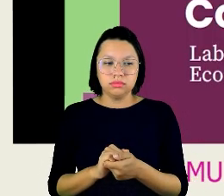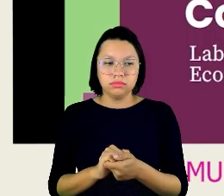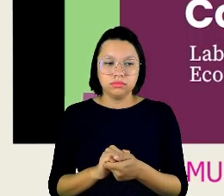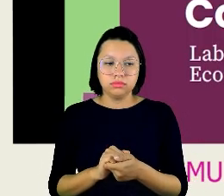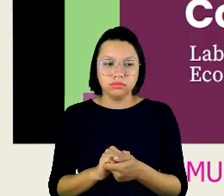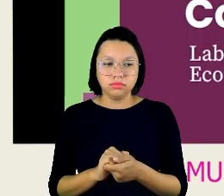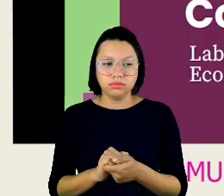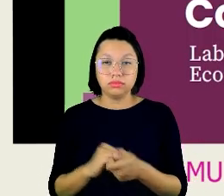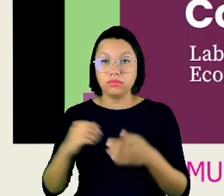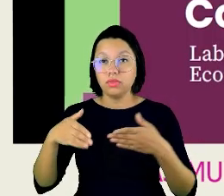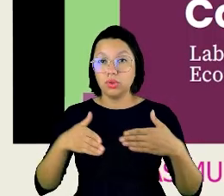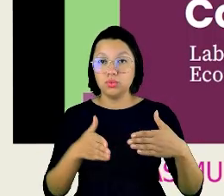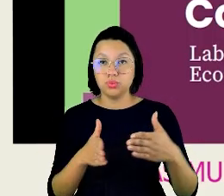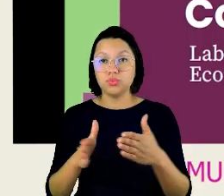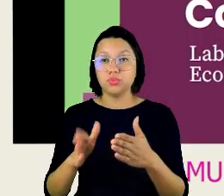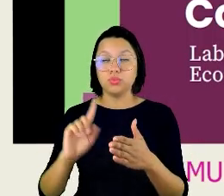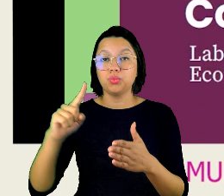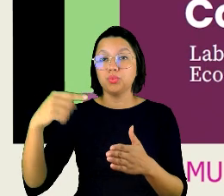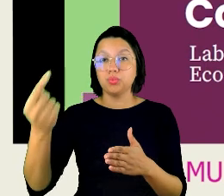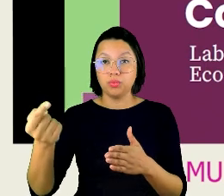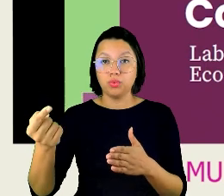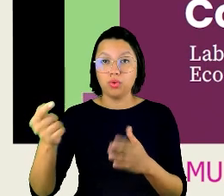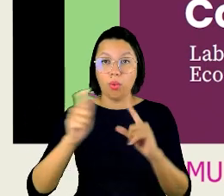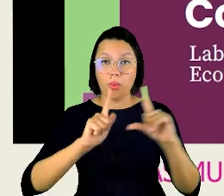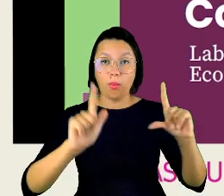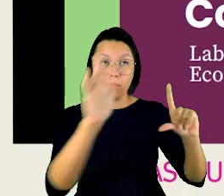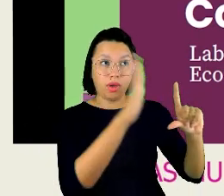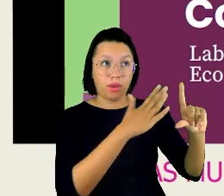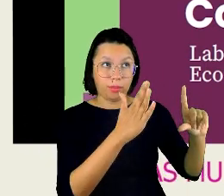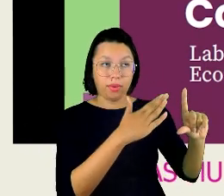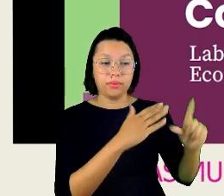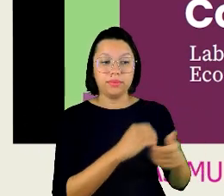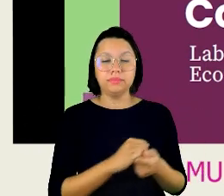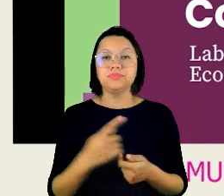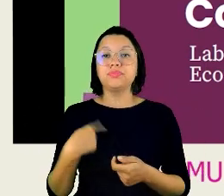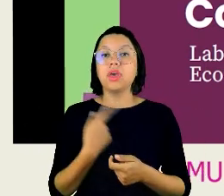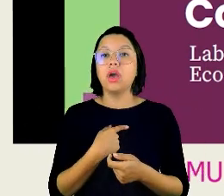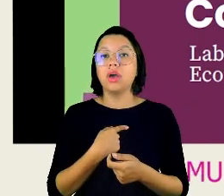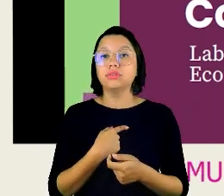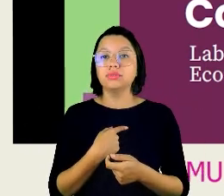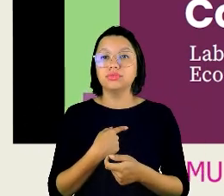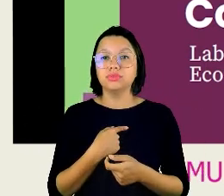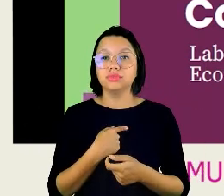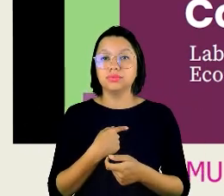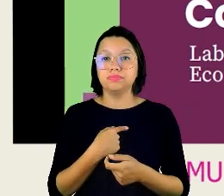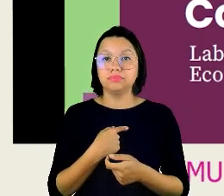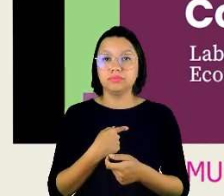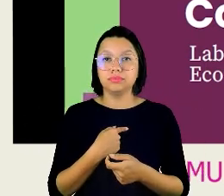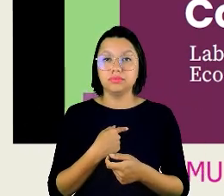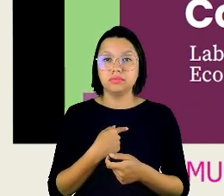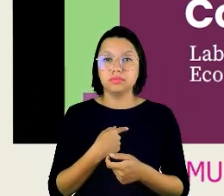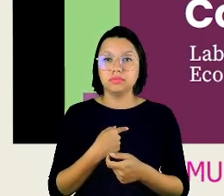E aí, seguindo para o próximo slide, a gente,